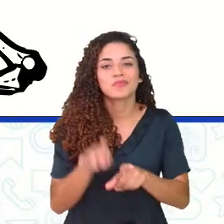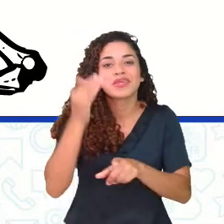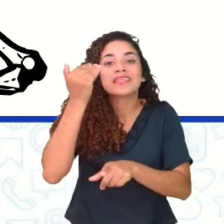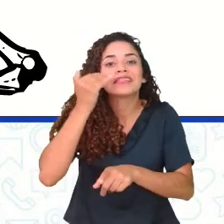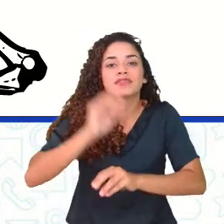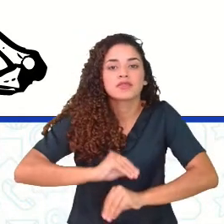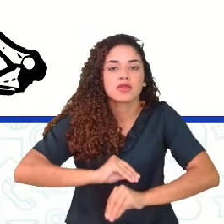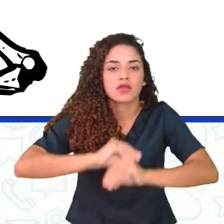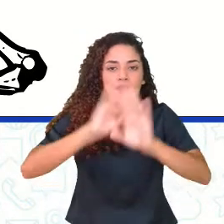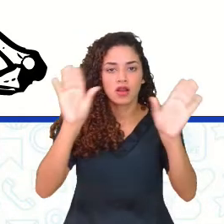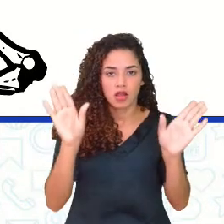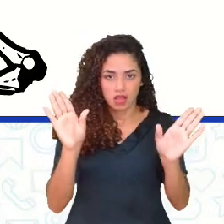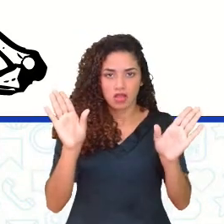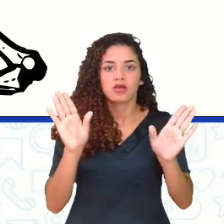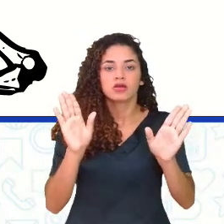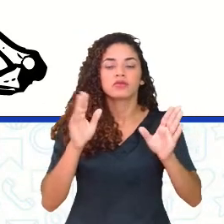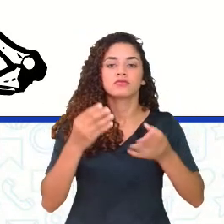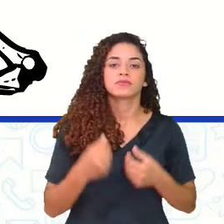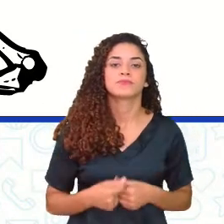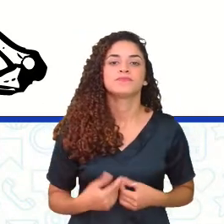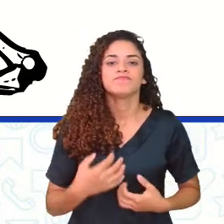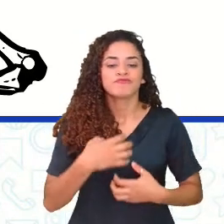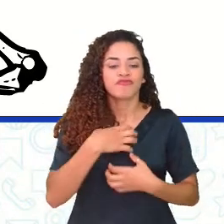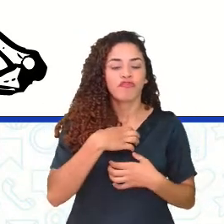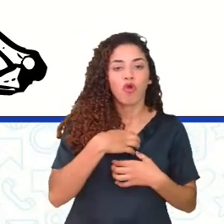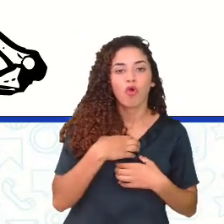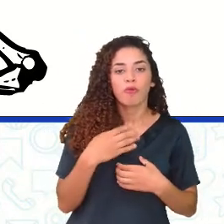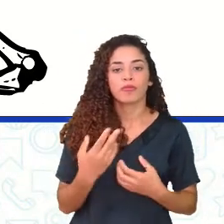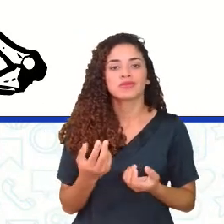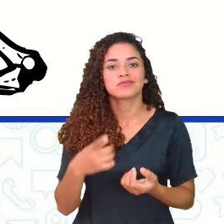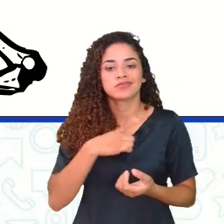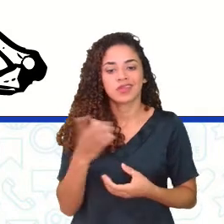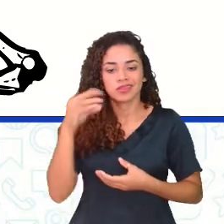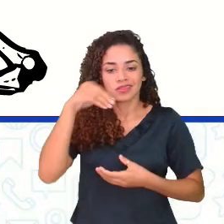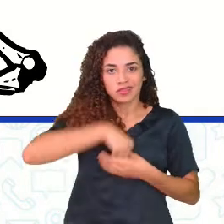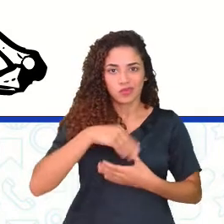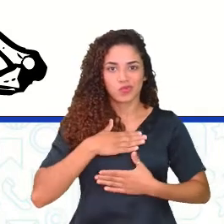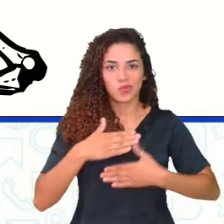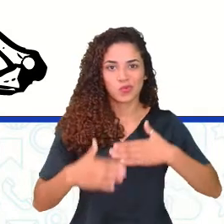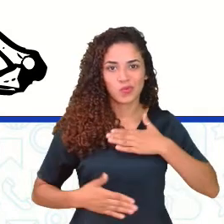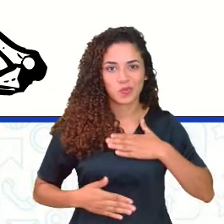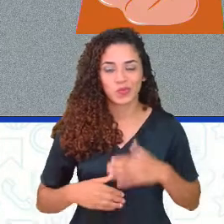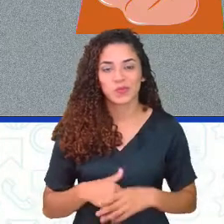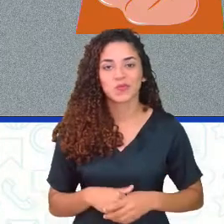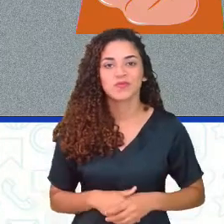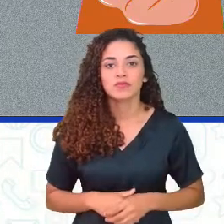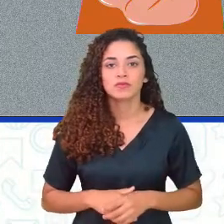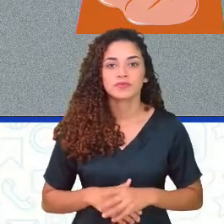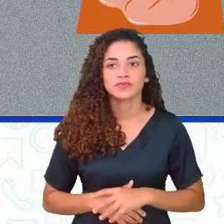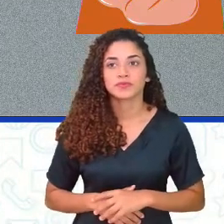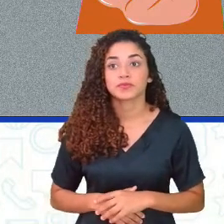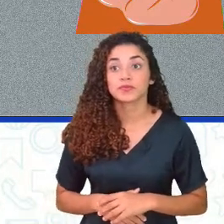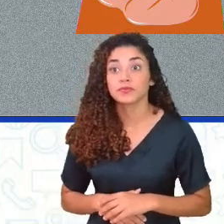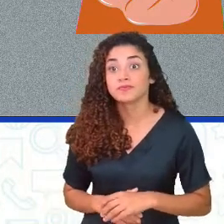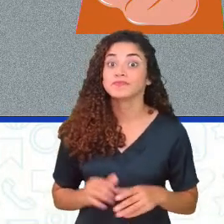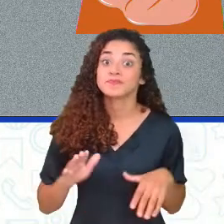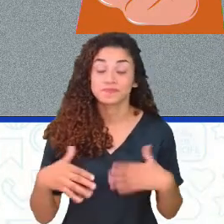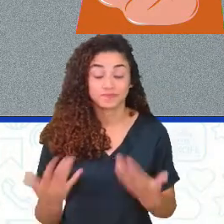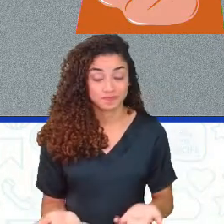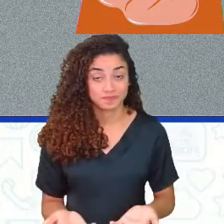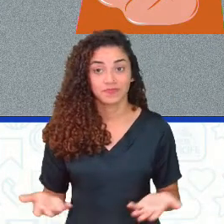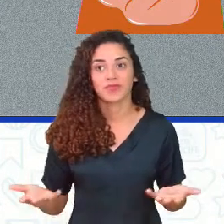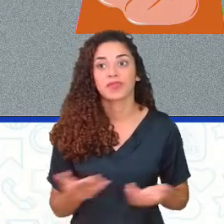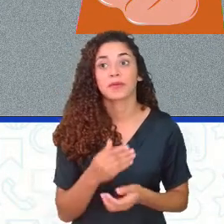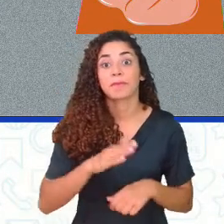entender as diversas formas que estão presentes no nosso corpo. Vamos continuar? E agora, mais